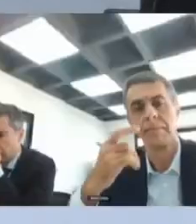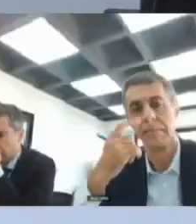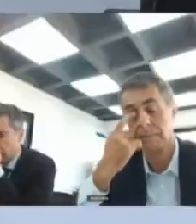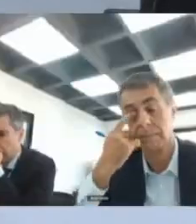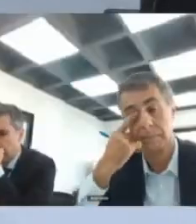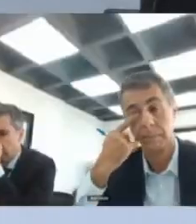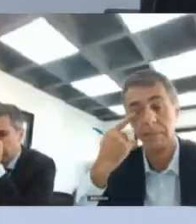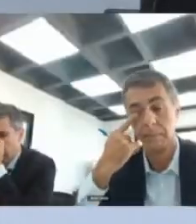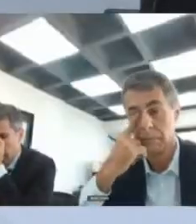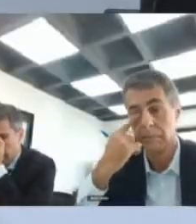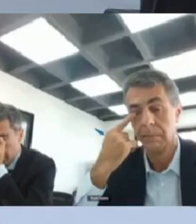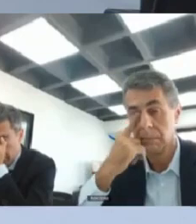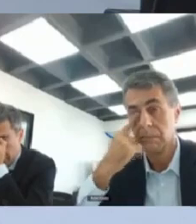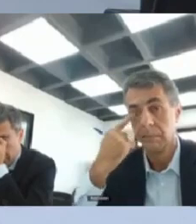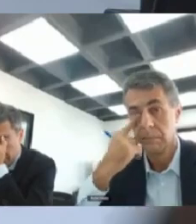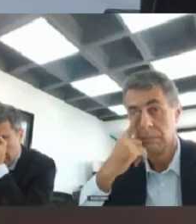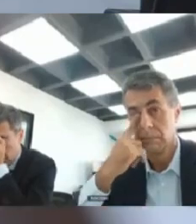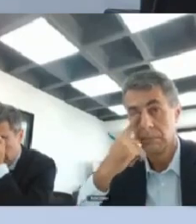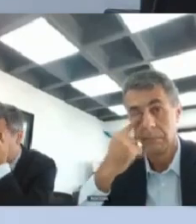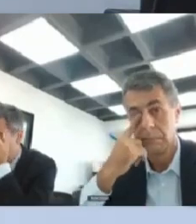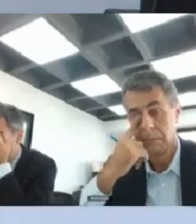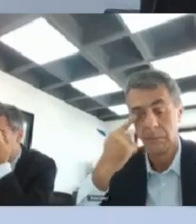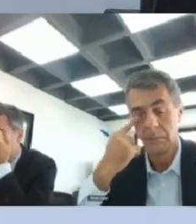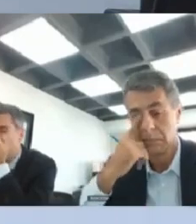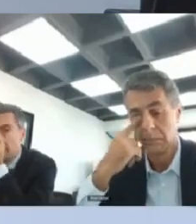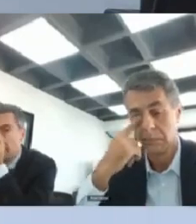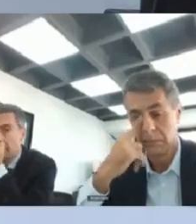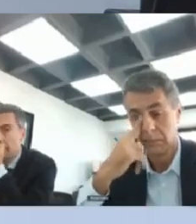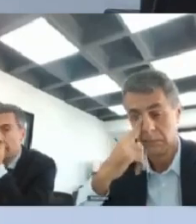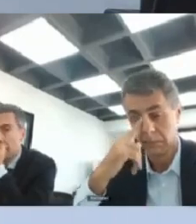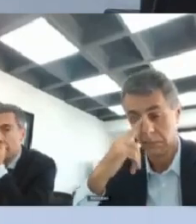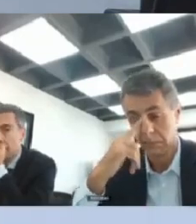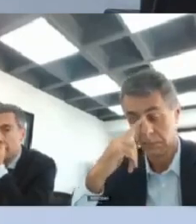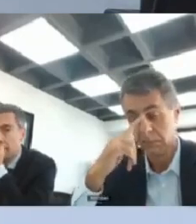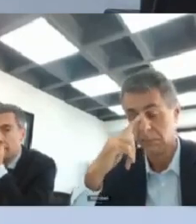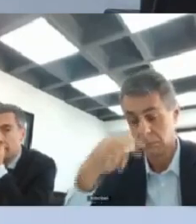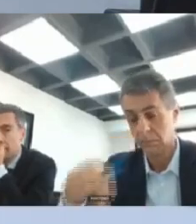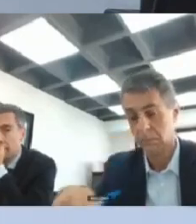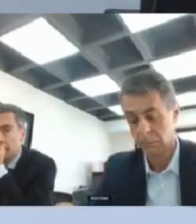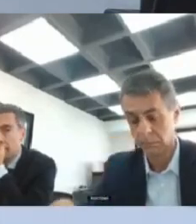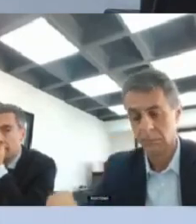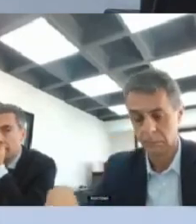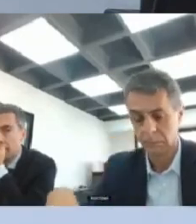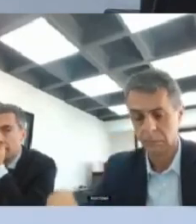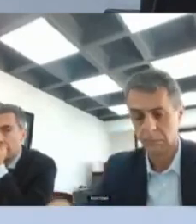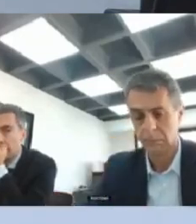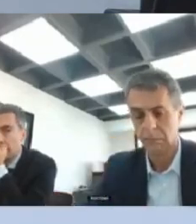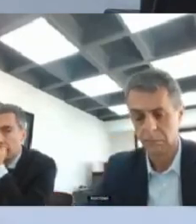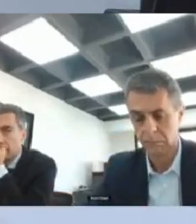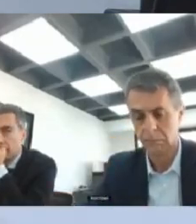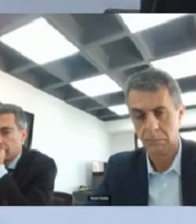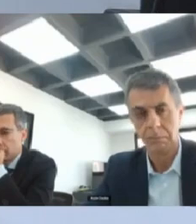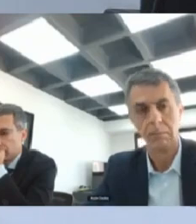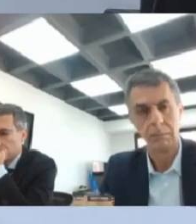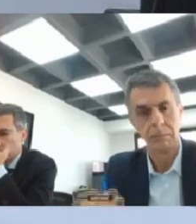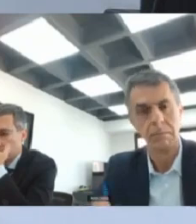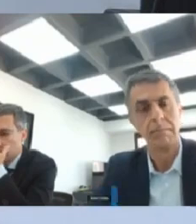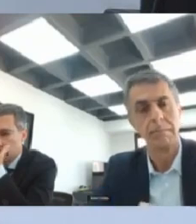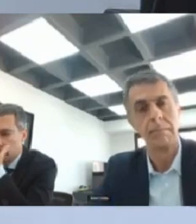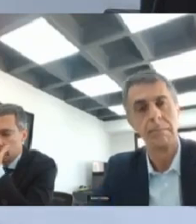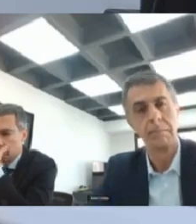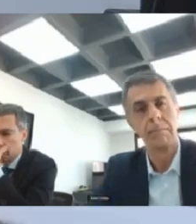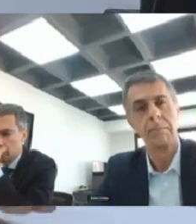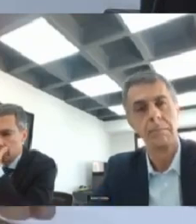têm afirmado para a gente que a forma de devolução não é igual, porque enquanto eles estão devolvendo em